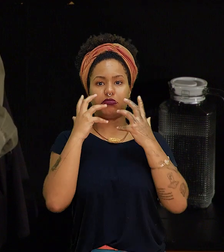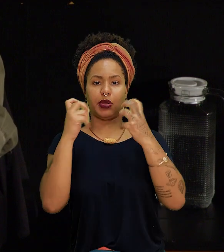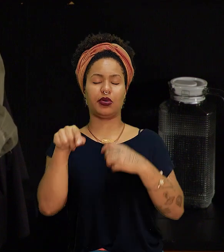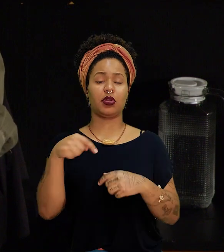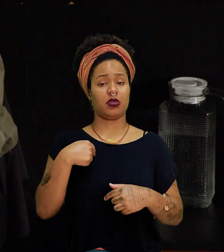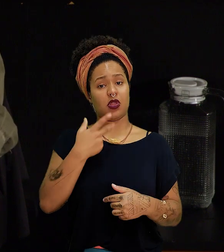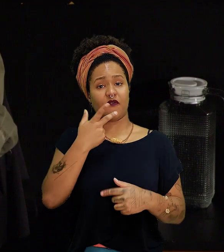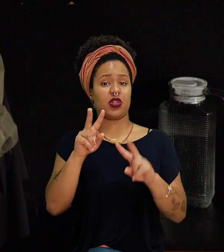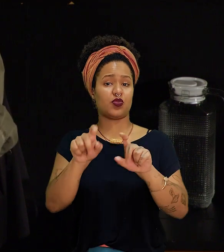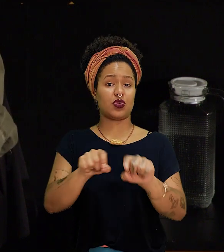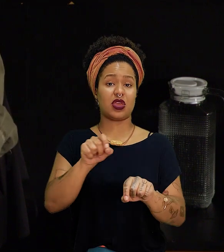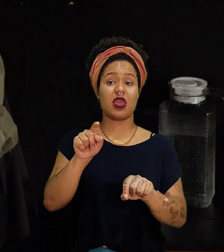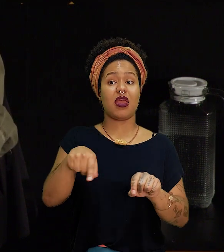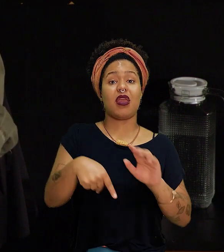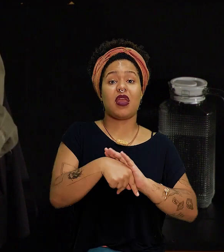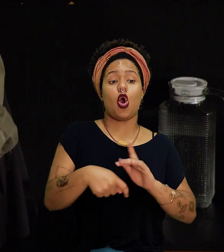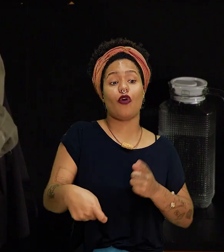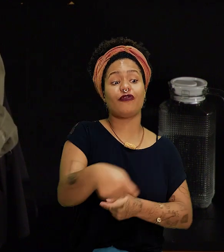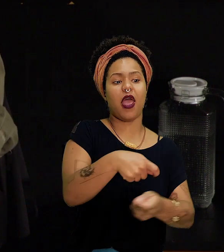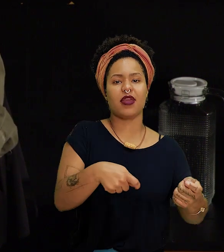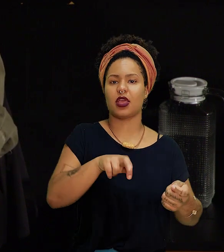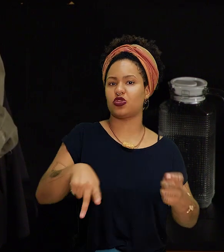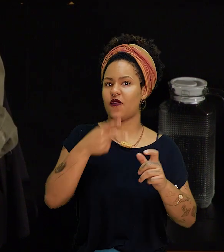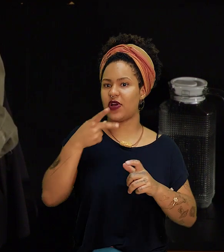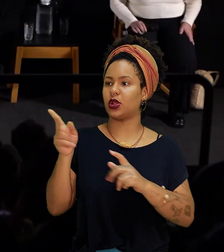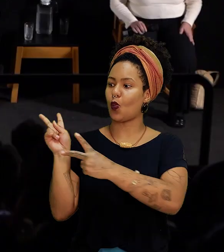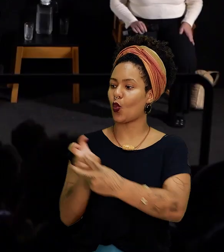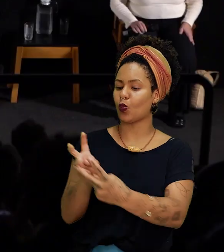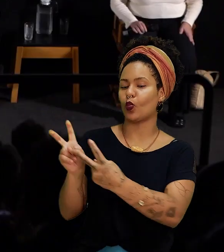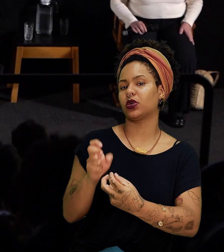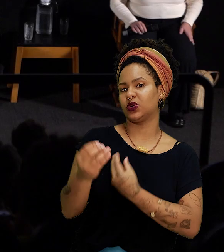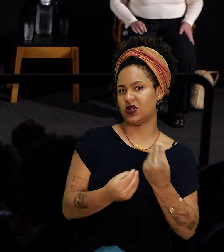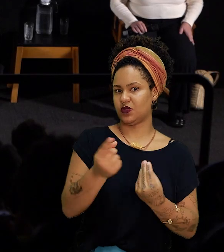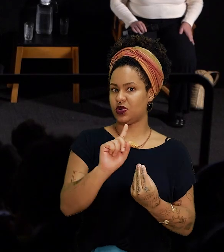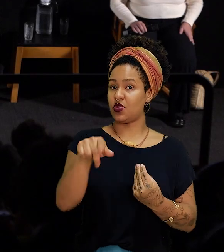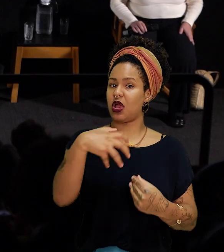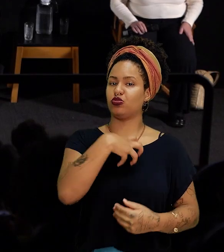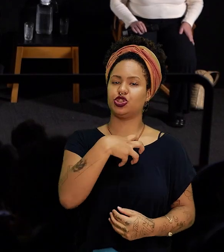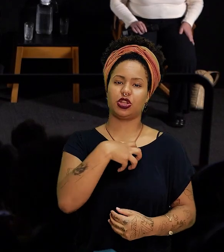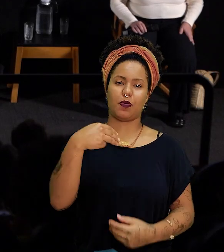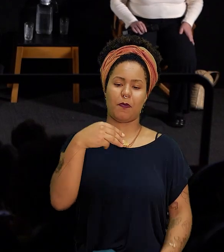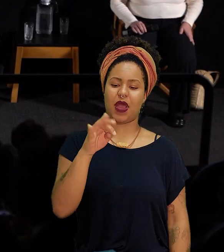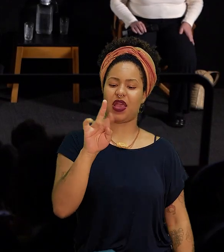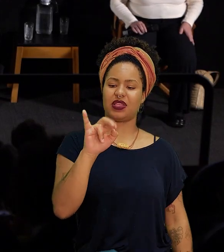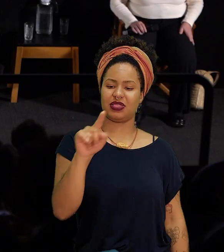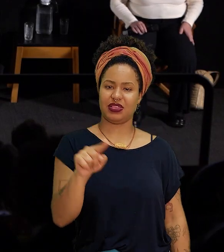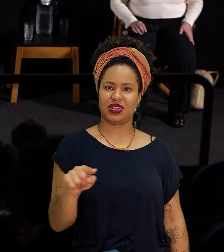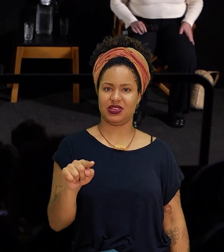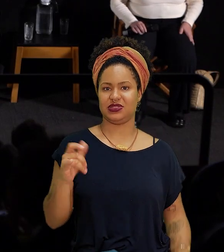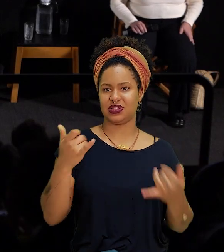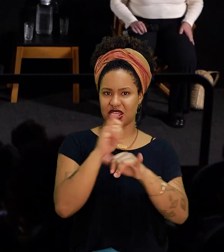atenção, pessoal, eu estou falando de oferta energética, não estou falando de matriz energética, que foi uma forma